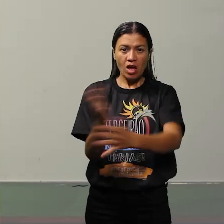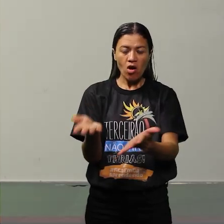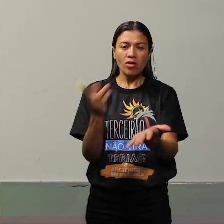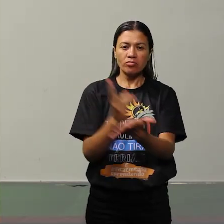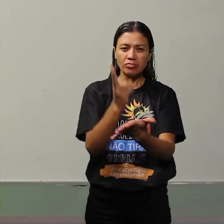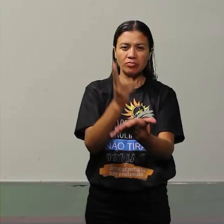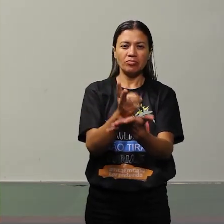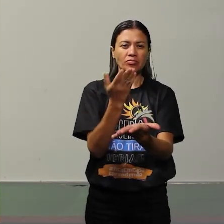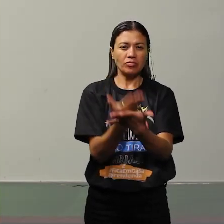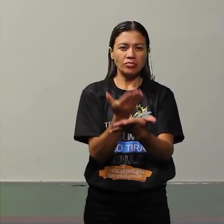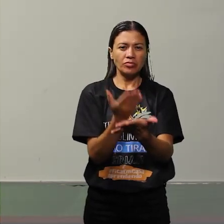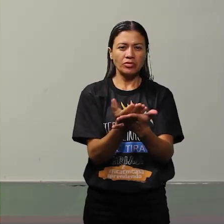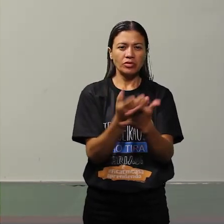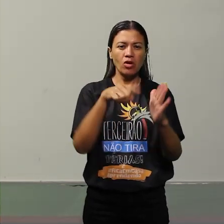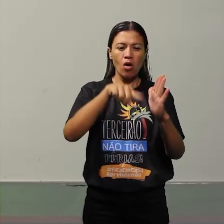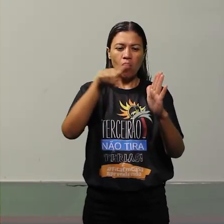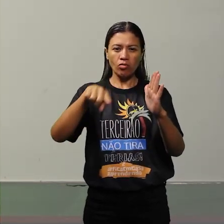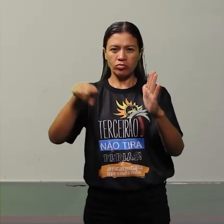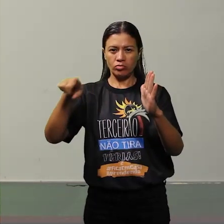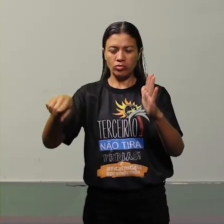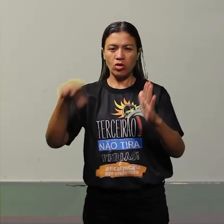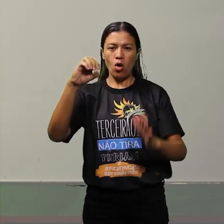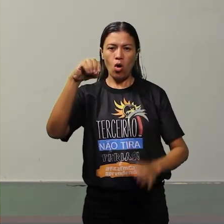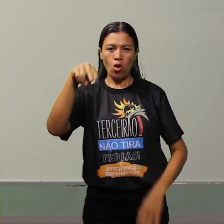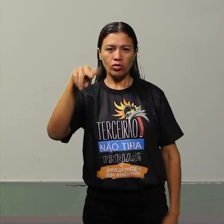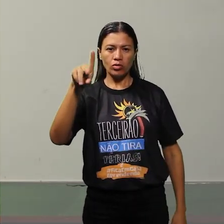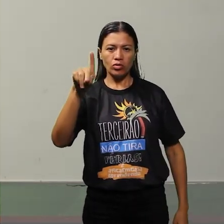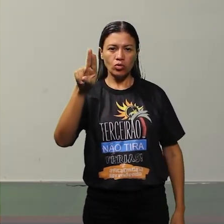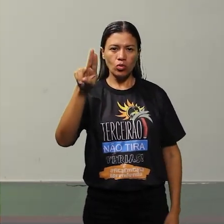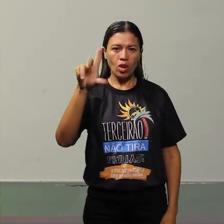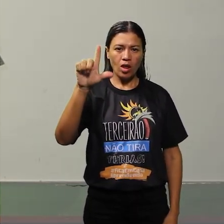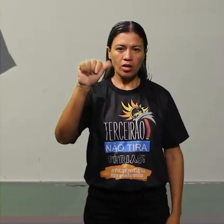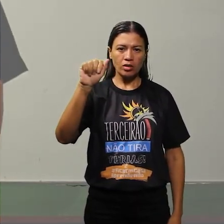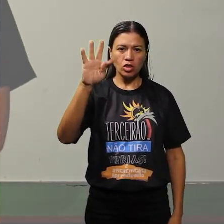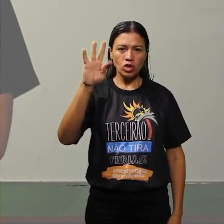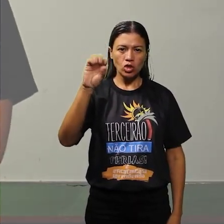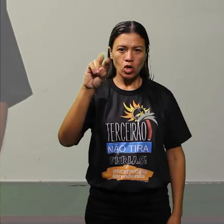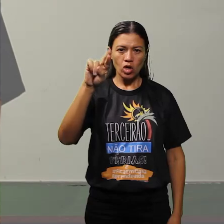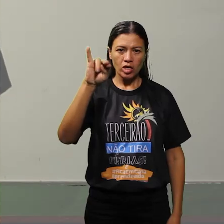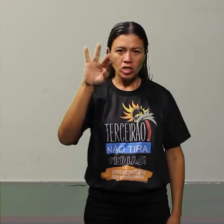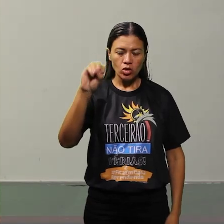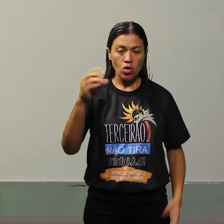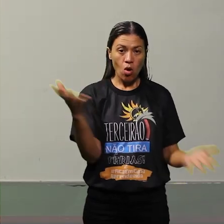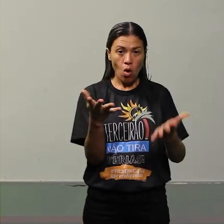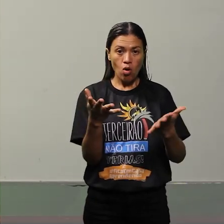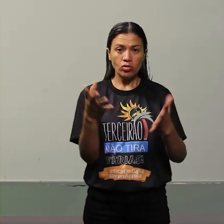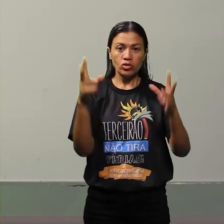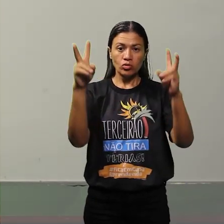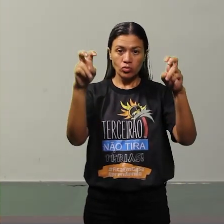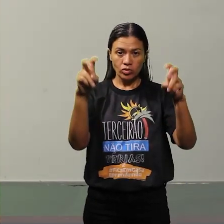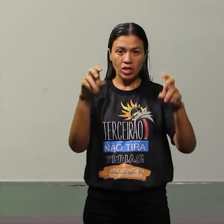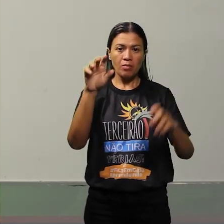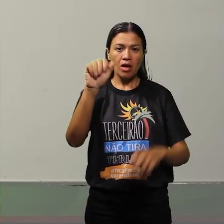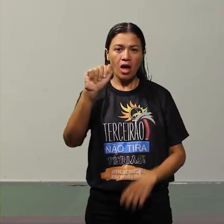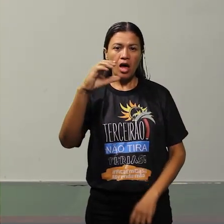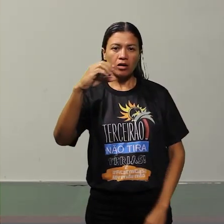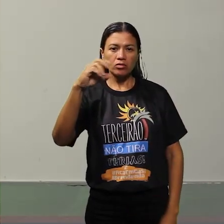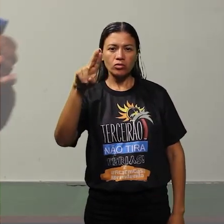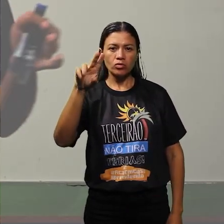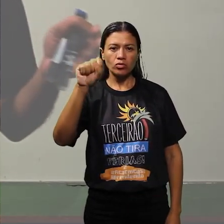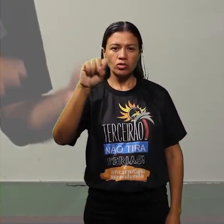estudo sobre ondulatória, beleza? Aula de hoje a gente vai falar um pouco sobre acústica e as